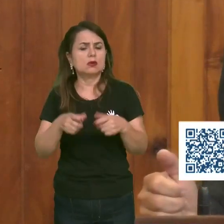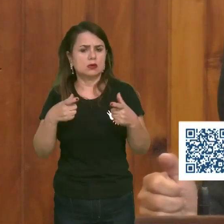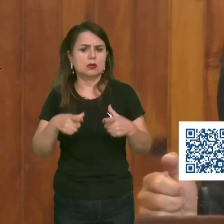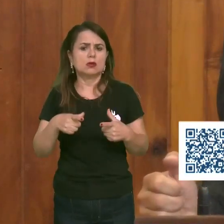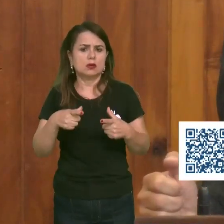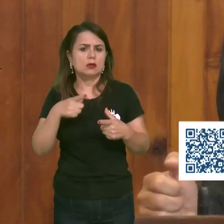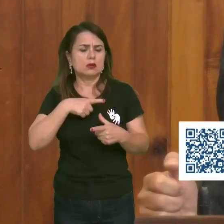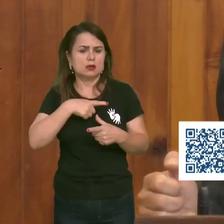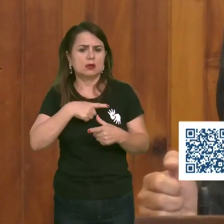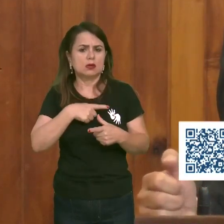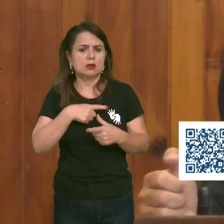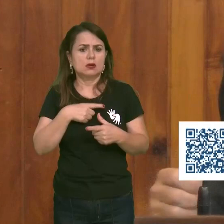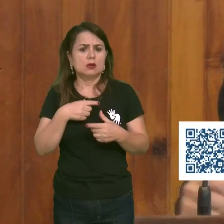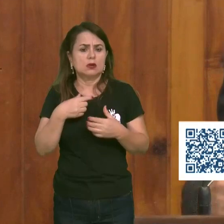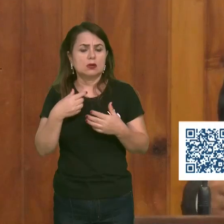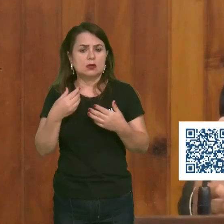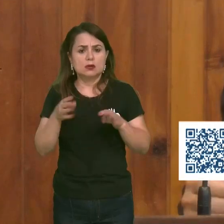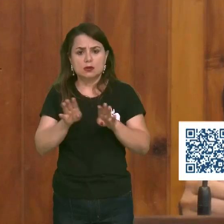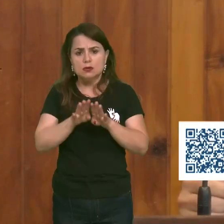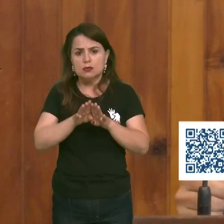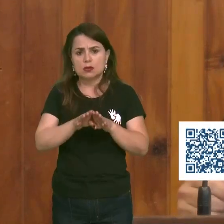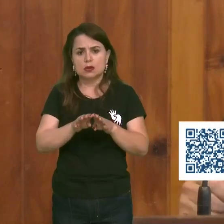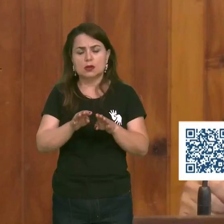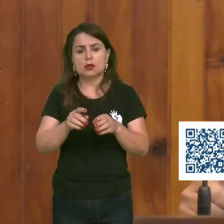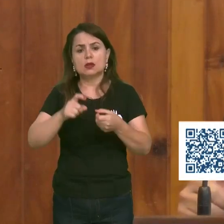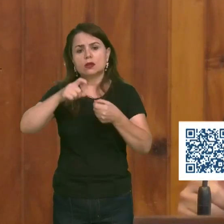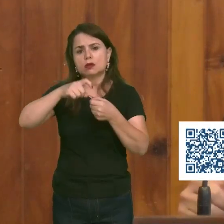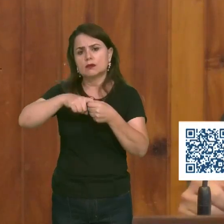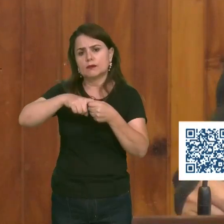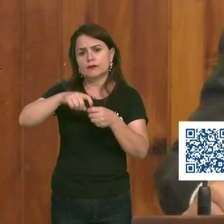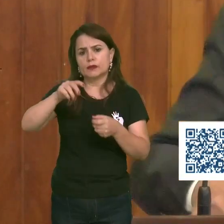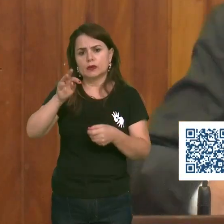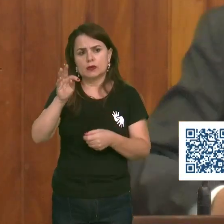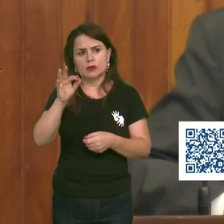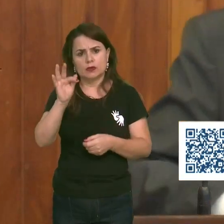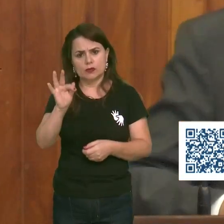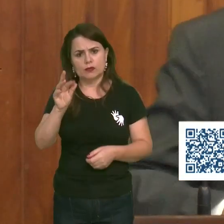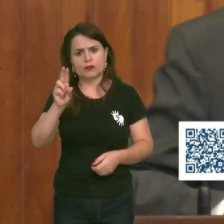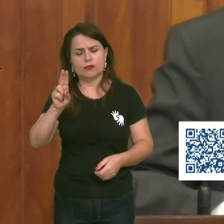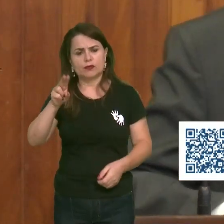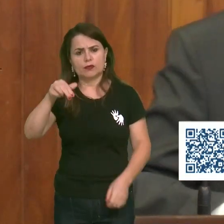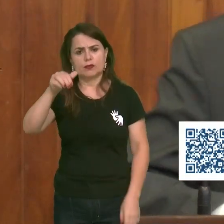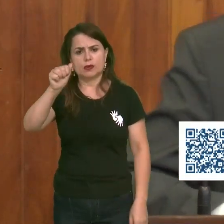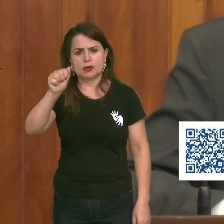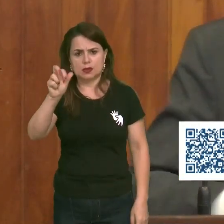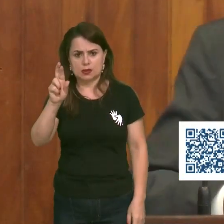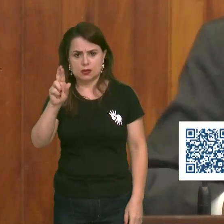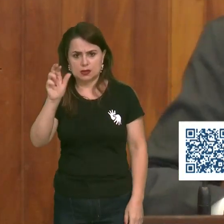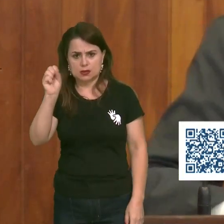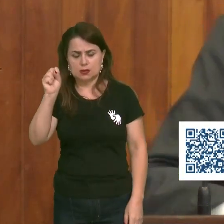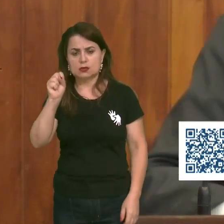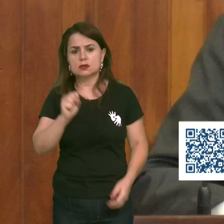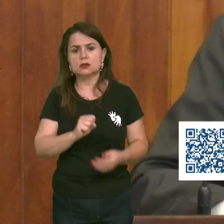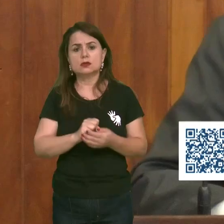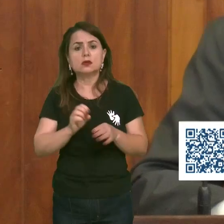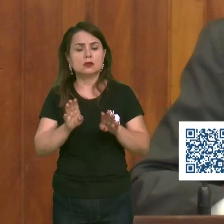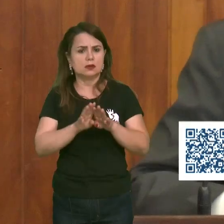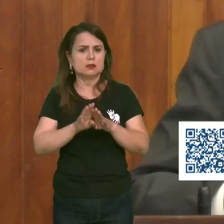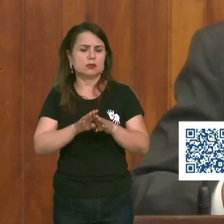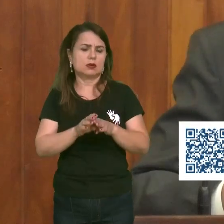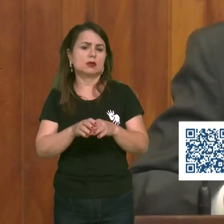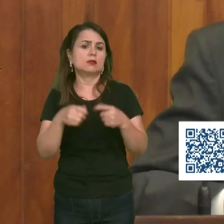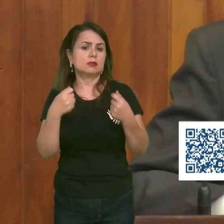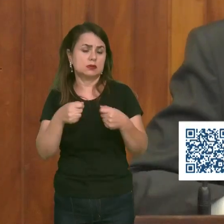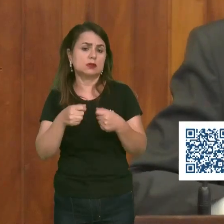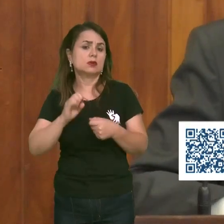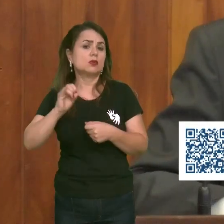apoiou essas essas pessoas de rua e que dê oportunidade a